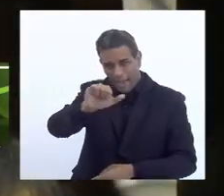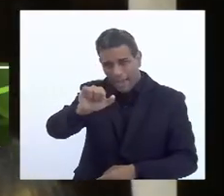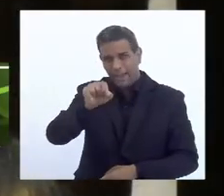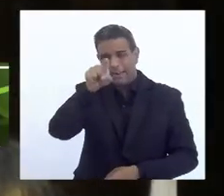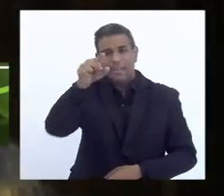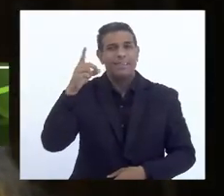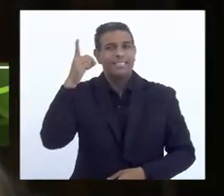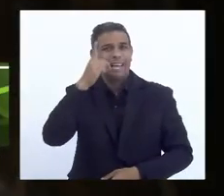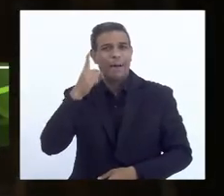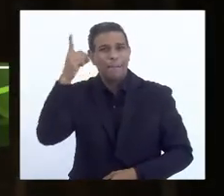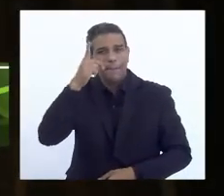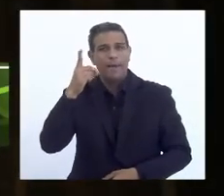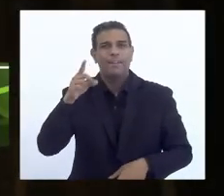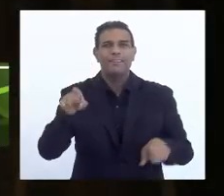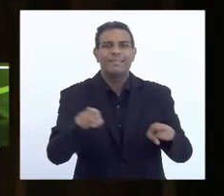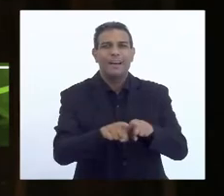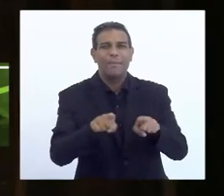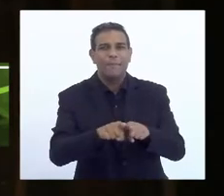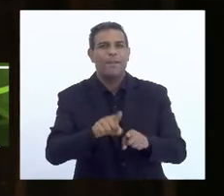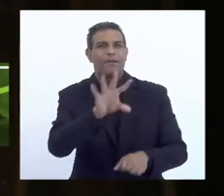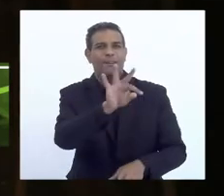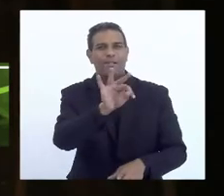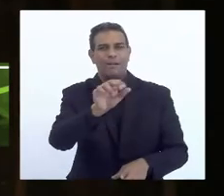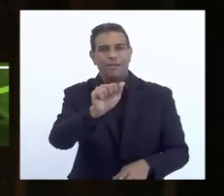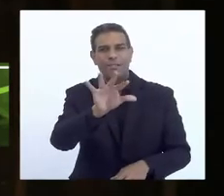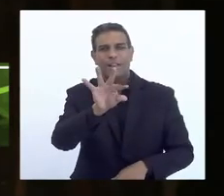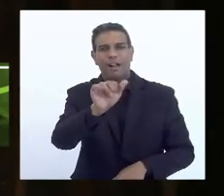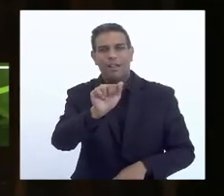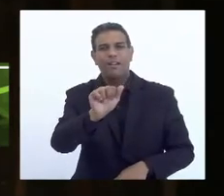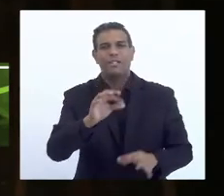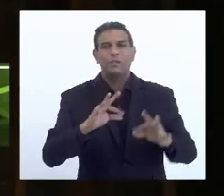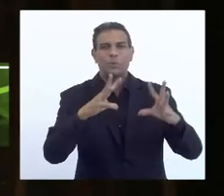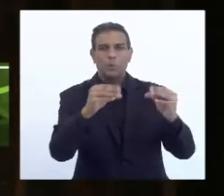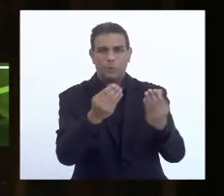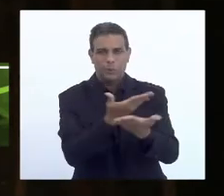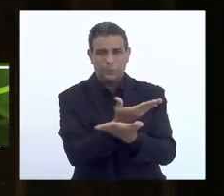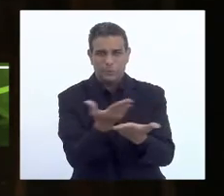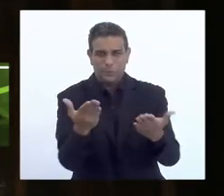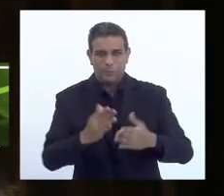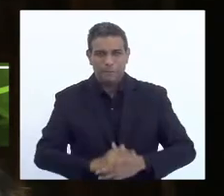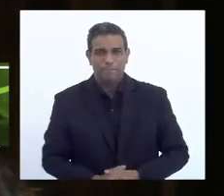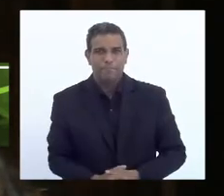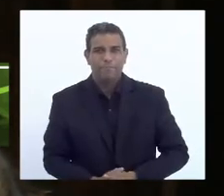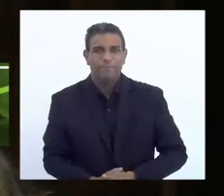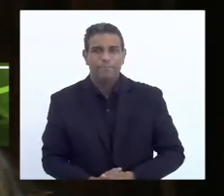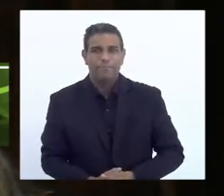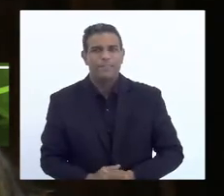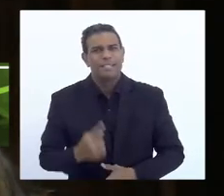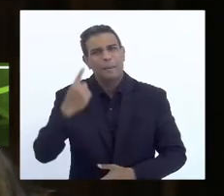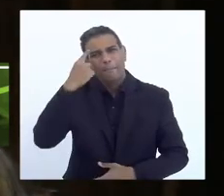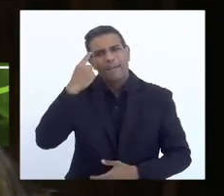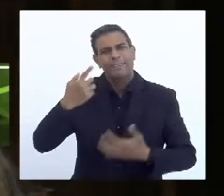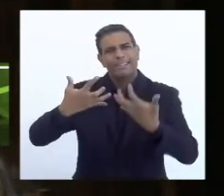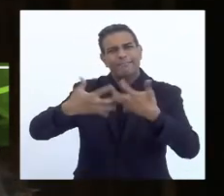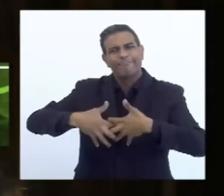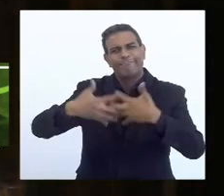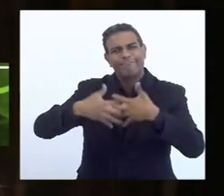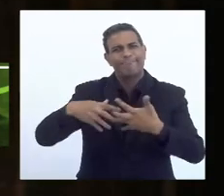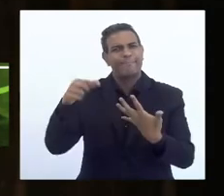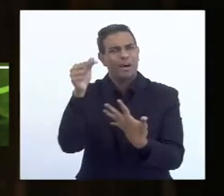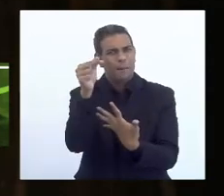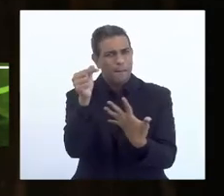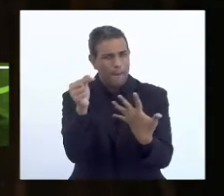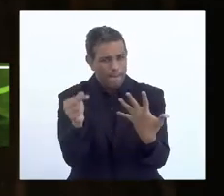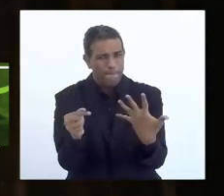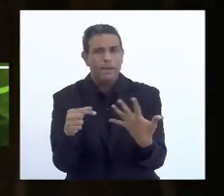lá em Niterói, e a minha amiga Tatá, que precisou nos deixar, junto com a Moana. Eu fiquei pensando em várias coisas aqui ao